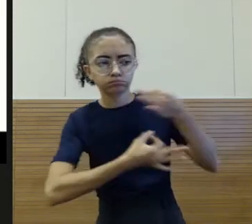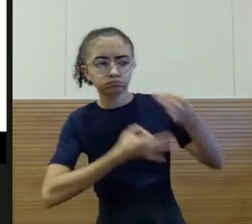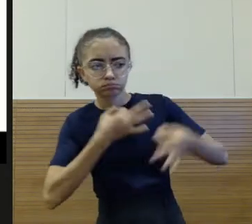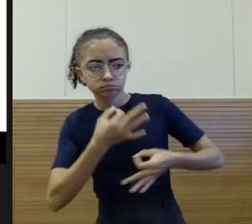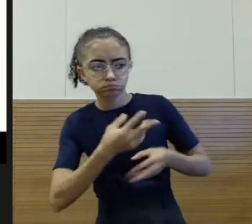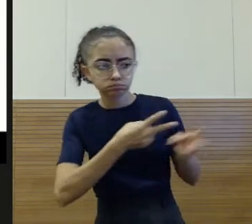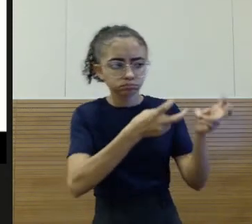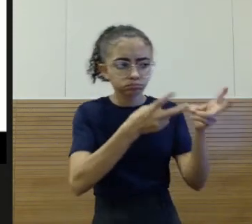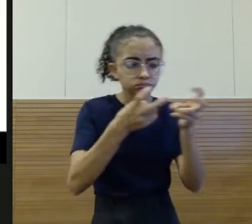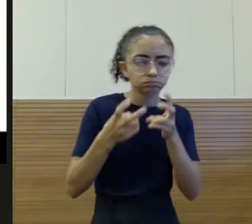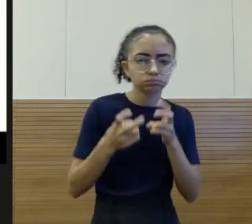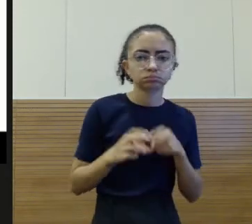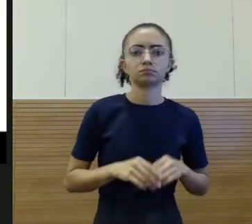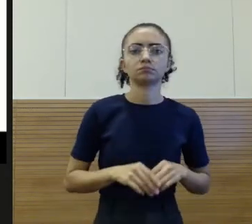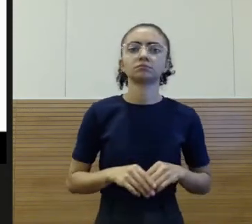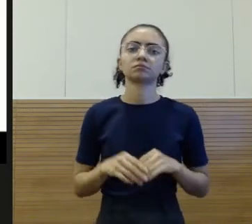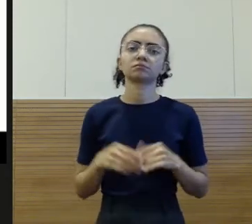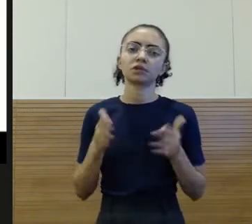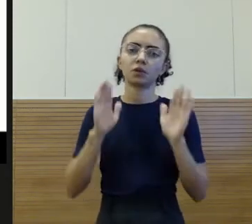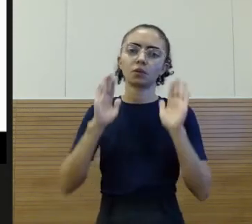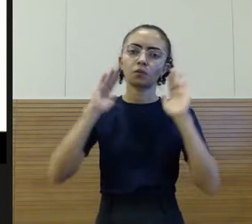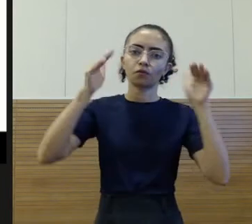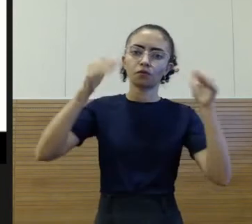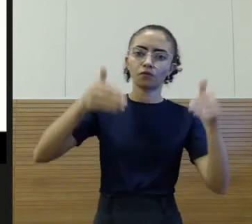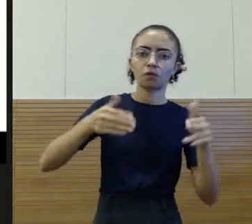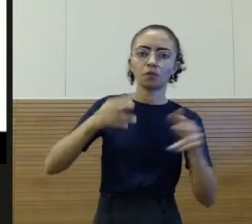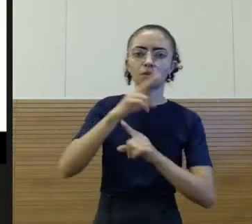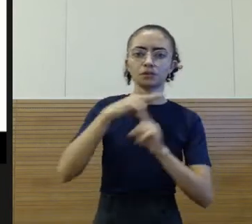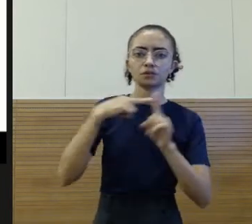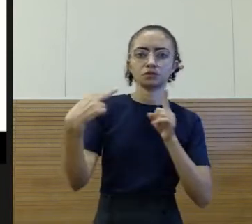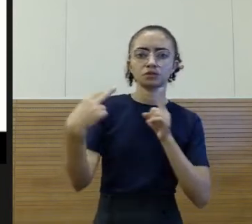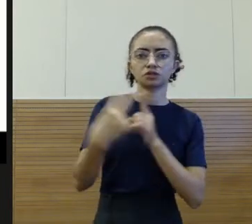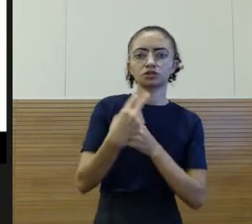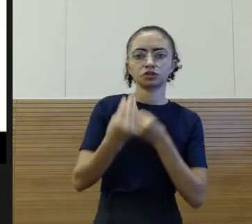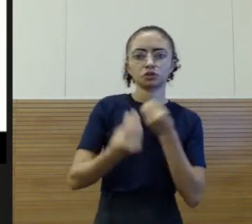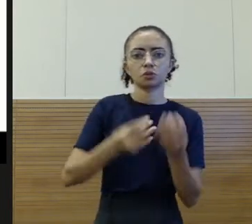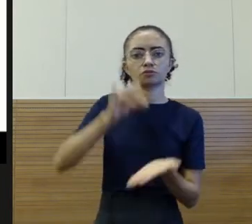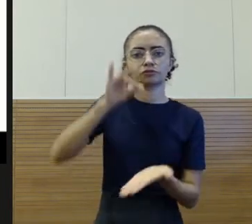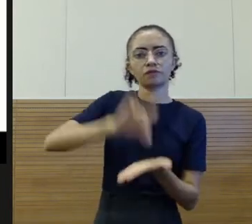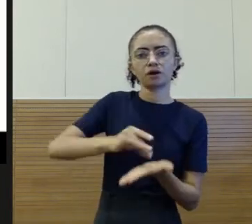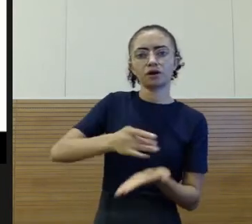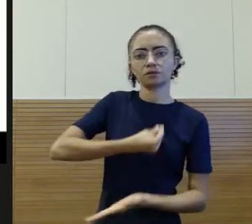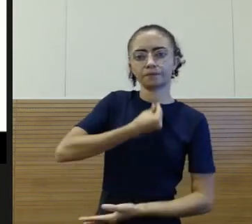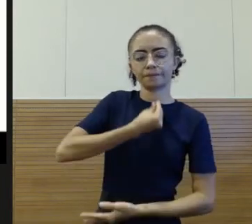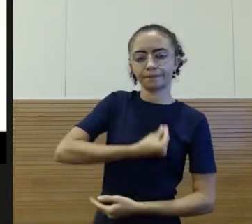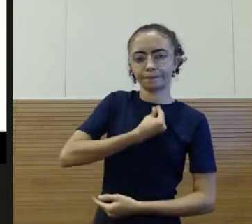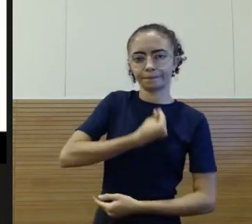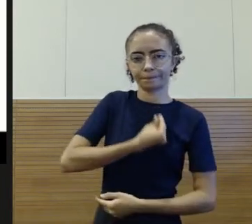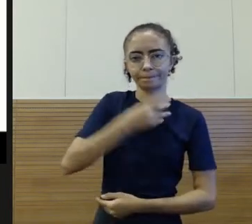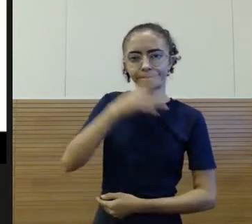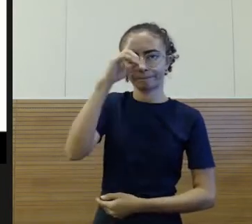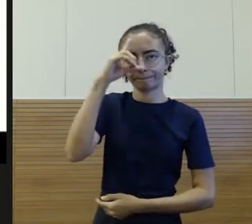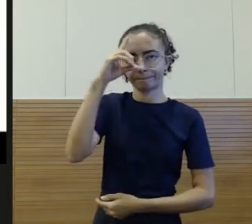visão mais da realidade que nós vemos como consumidores no momento de tomar decisões alimentares.